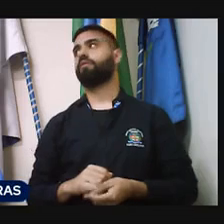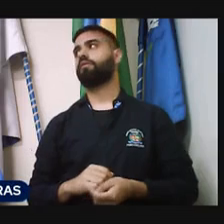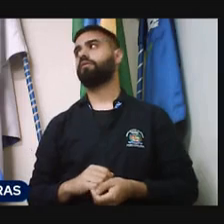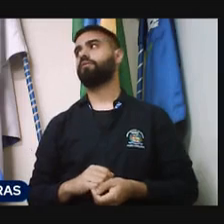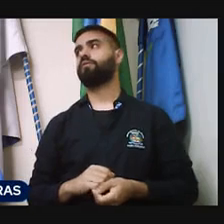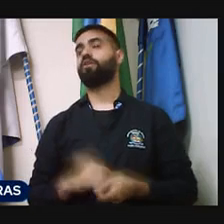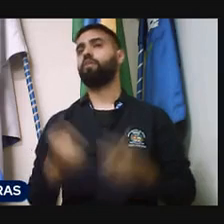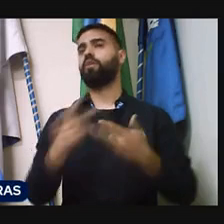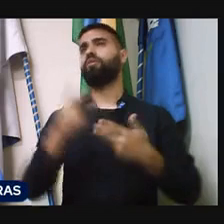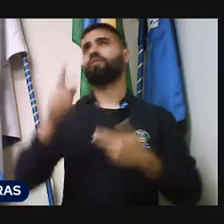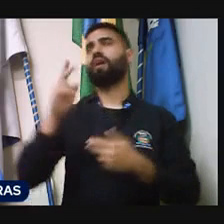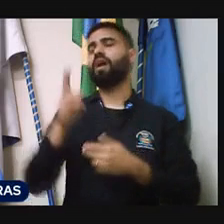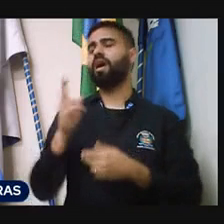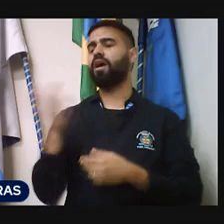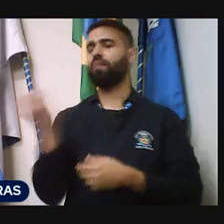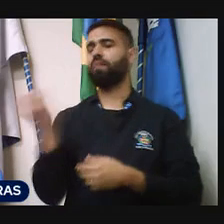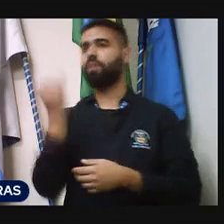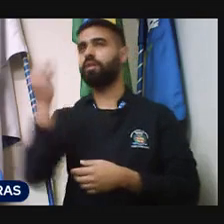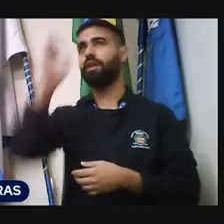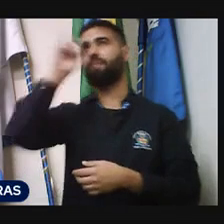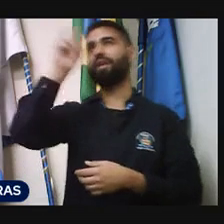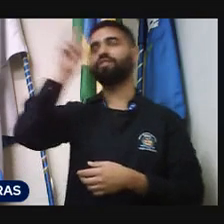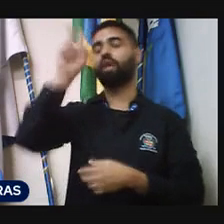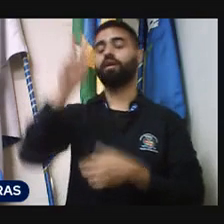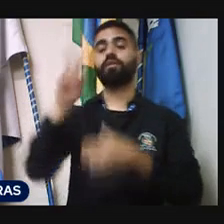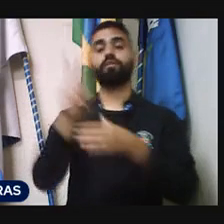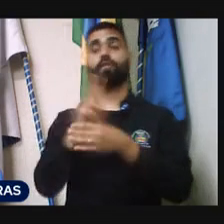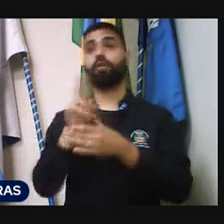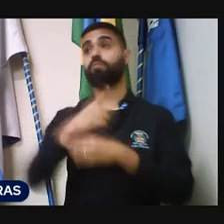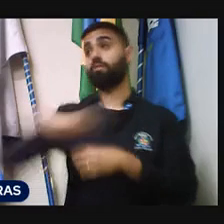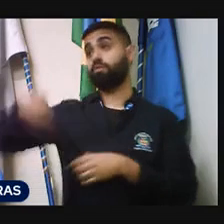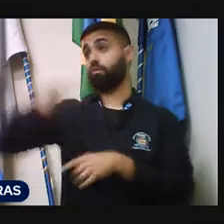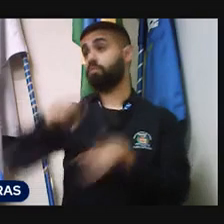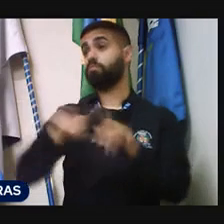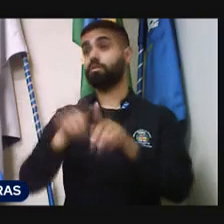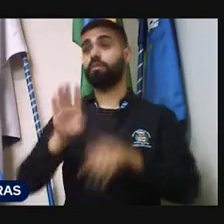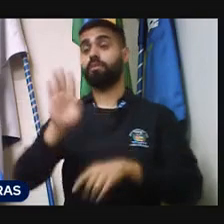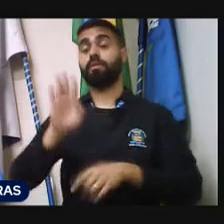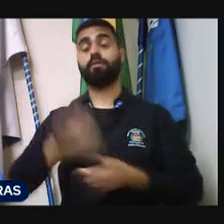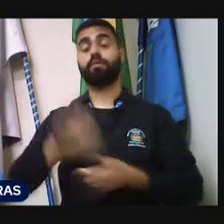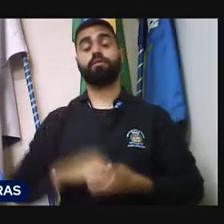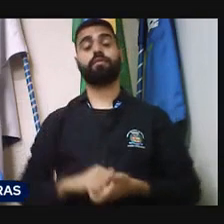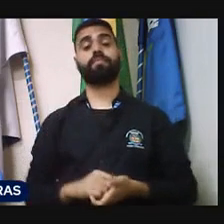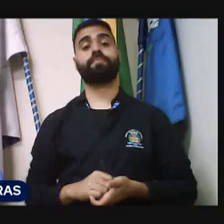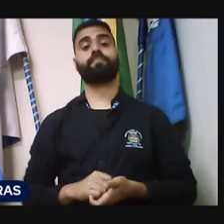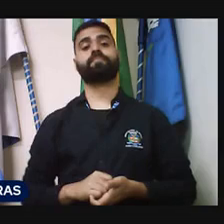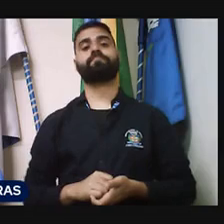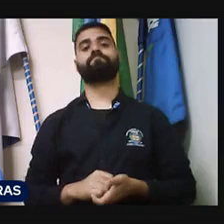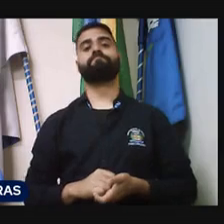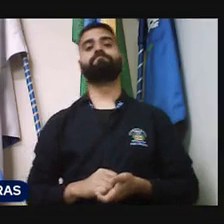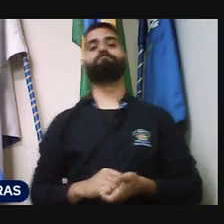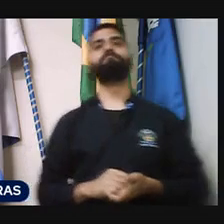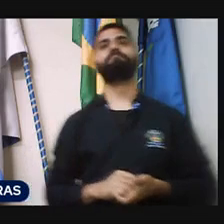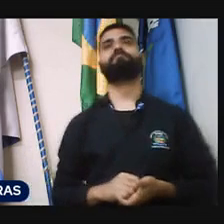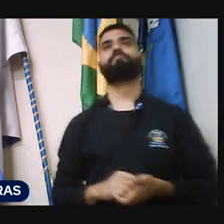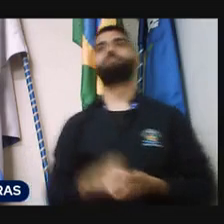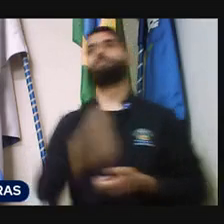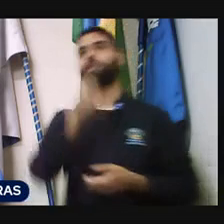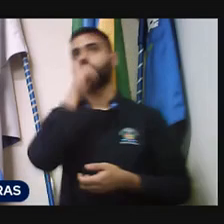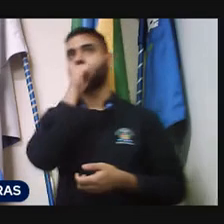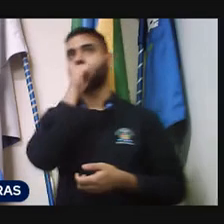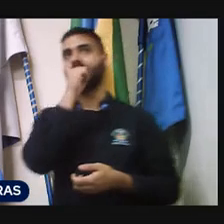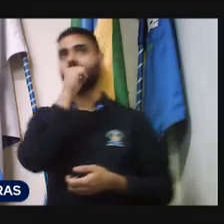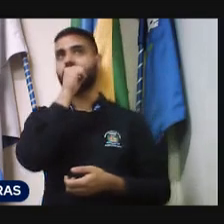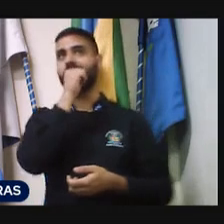para a história de Valença para todos nós aqui presente e eu